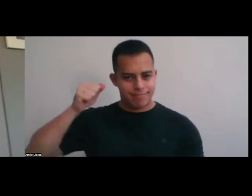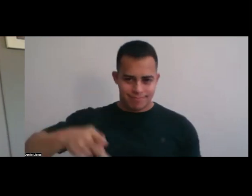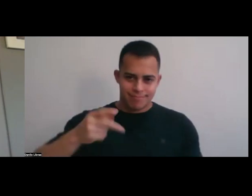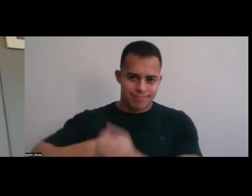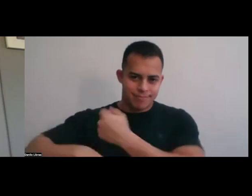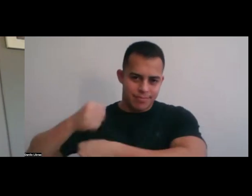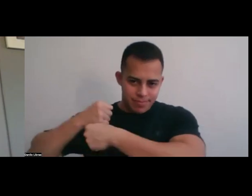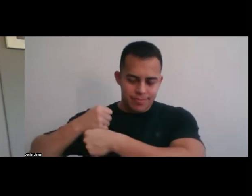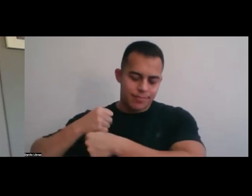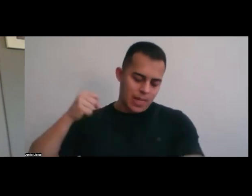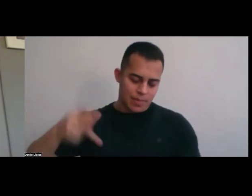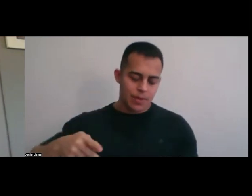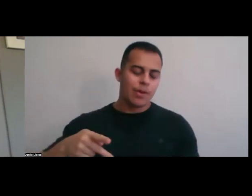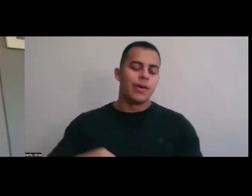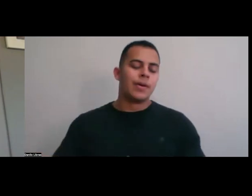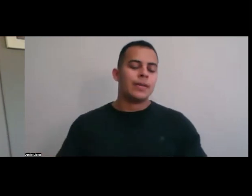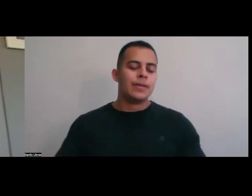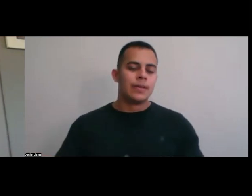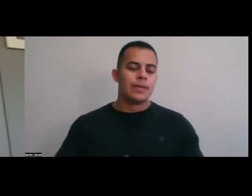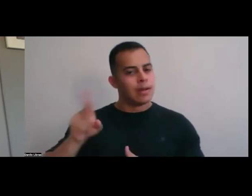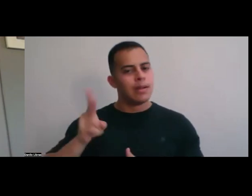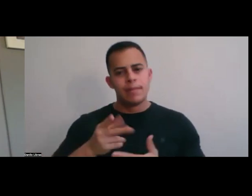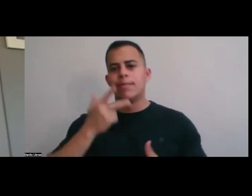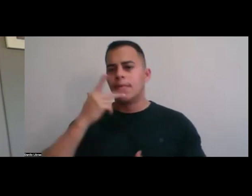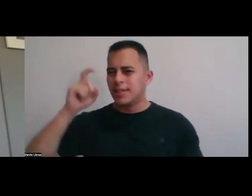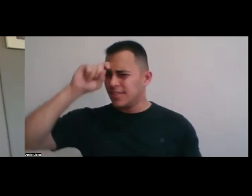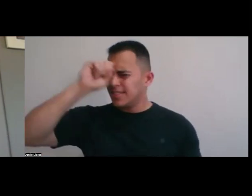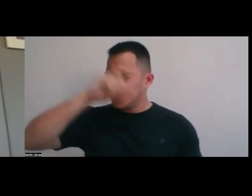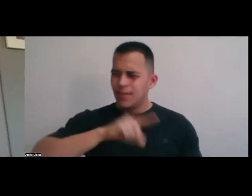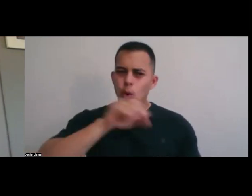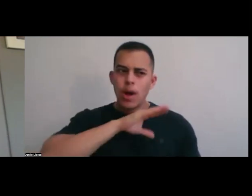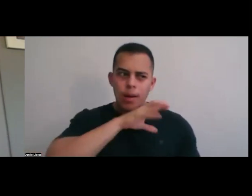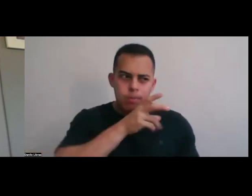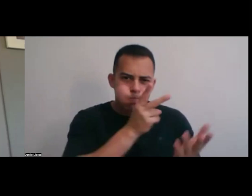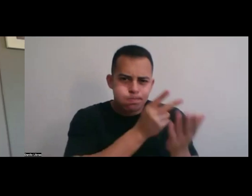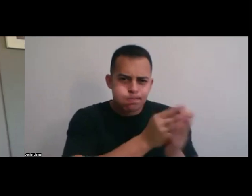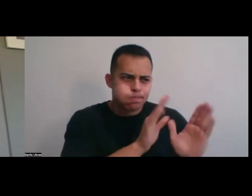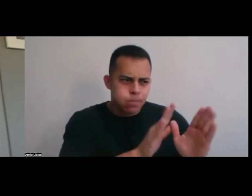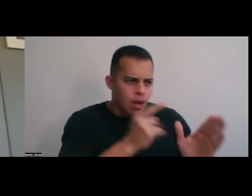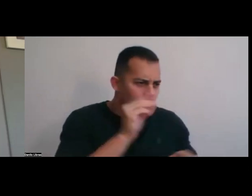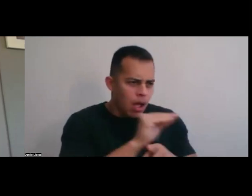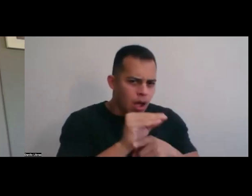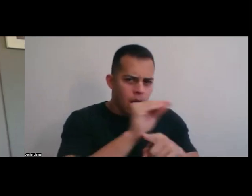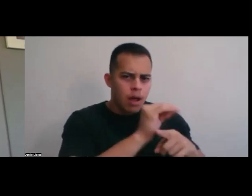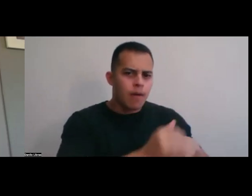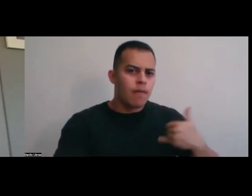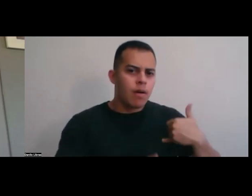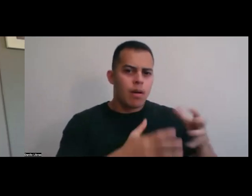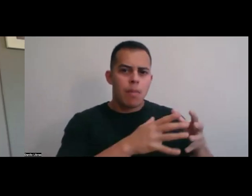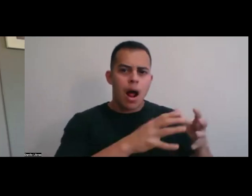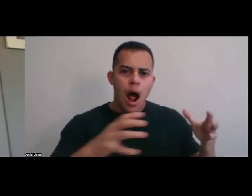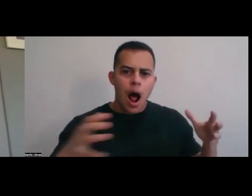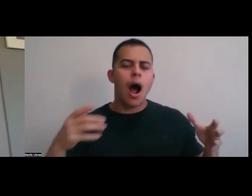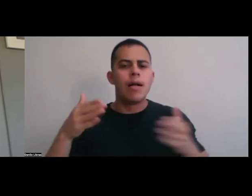passado. E ela me comentava sempre quanto era difícil de manter os animais, assim, porque tanto que o próprio